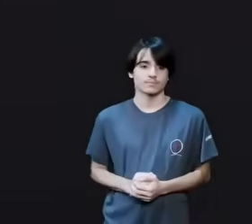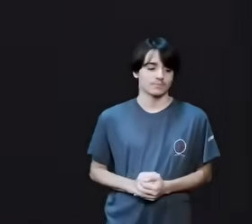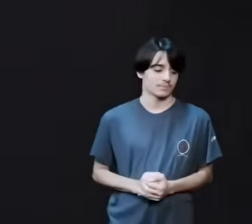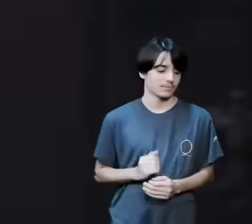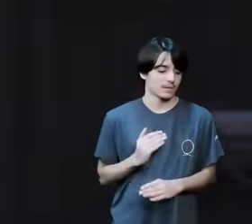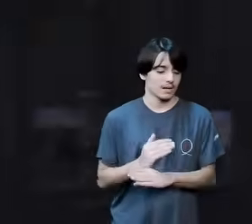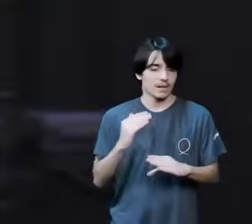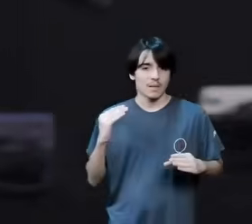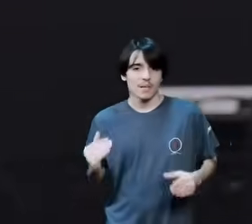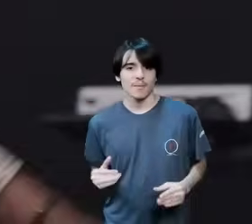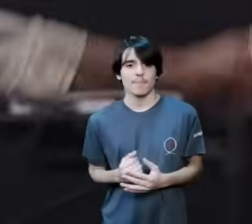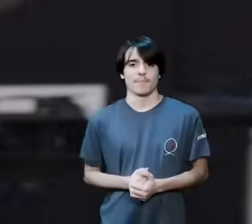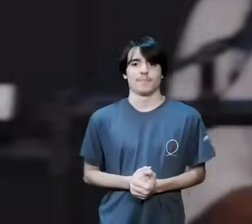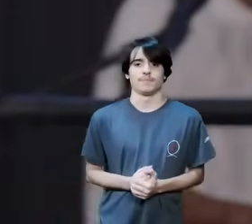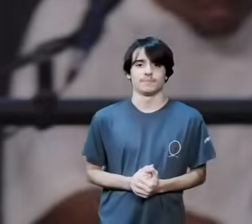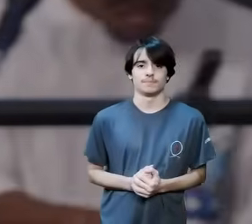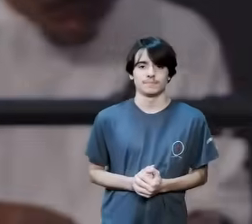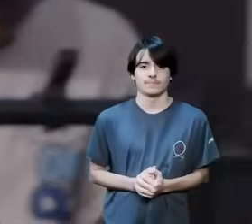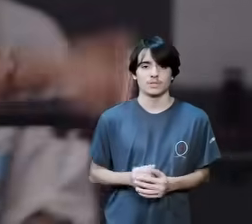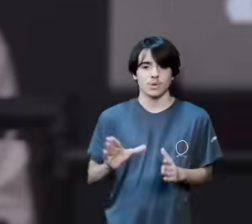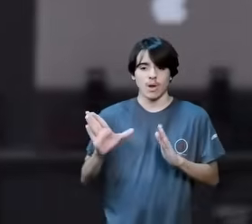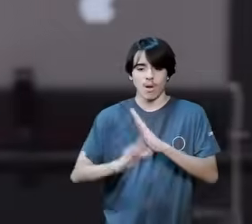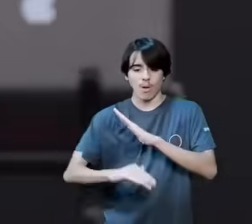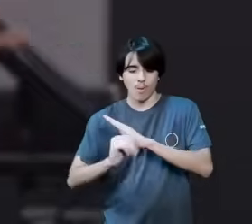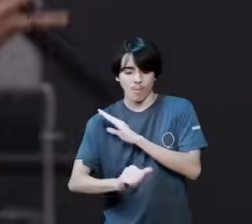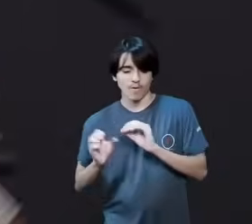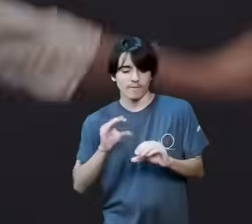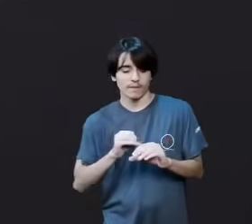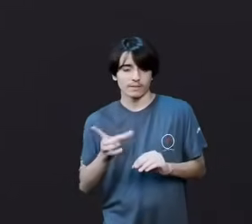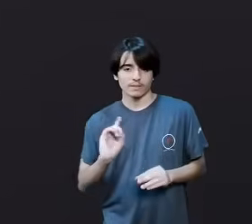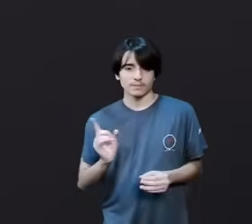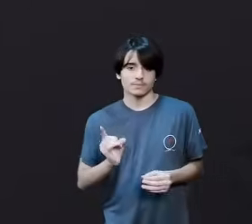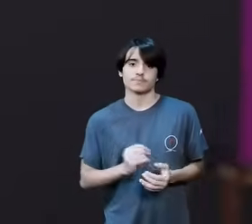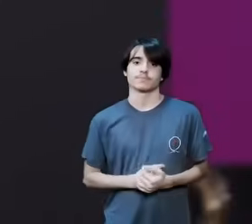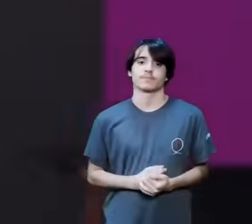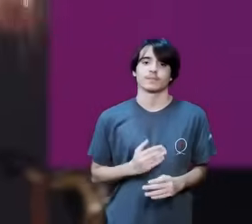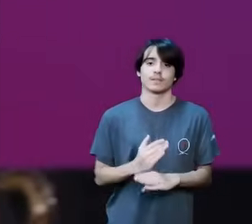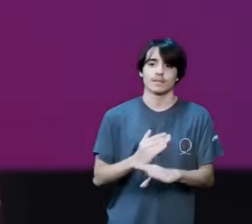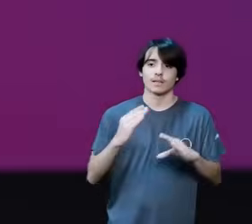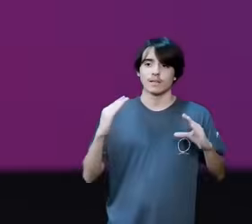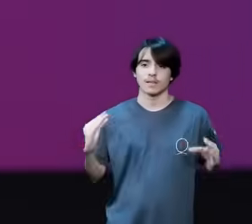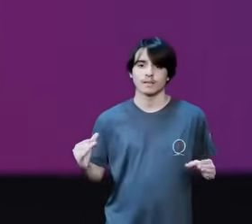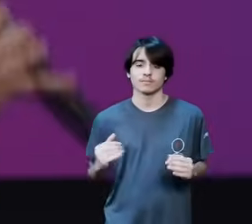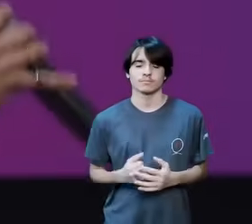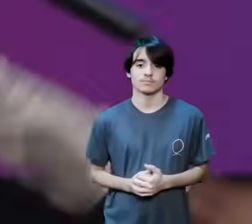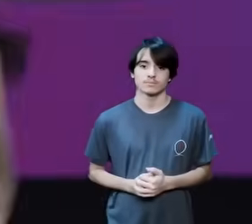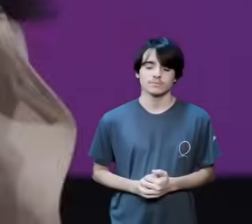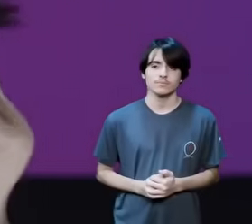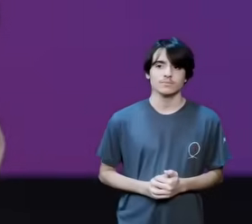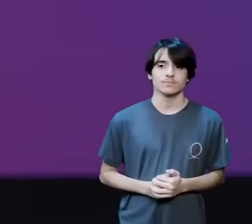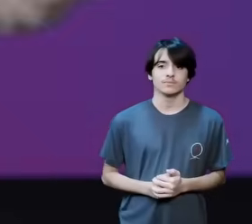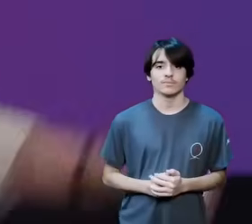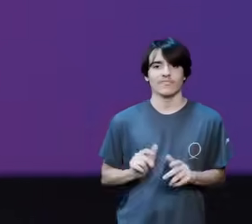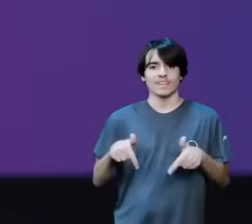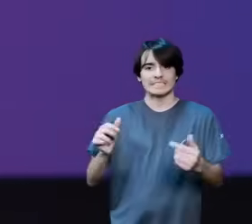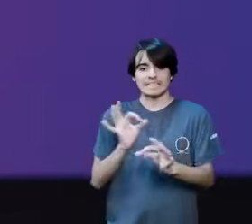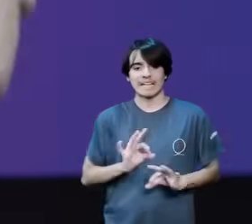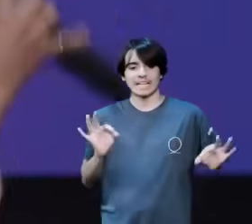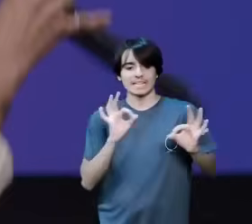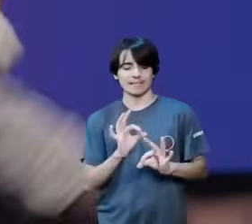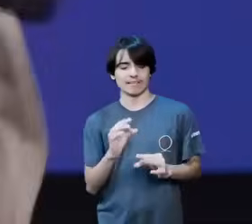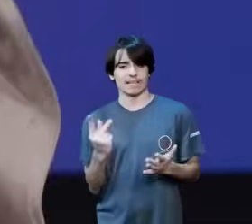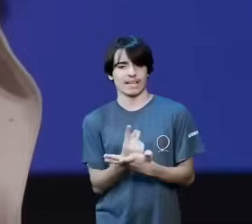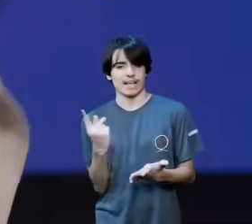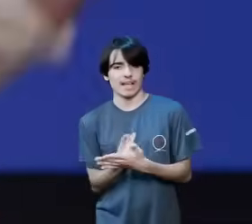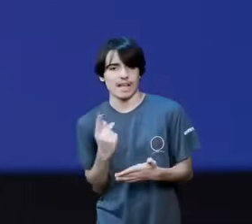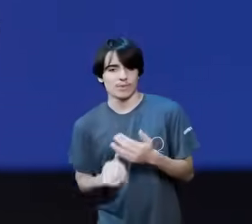não corrompe. É menino, mas não rouba oferta. É menino, mas não mete o dedo na caldeira. É menino, mas não adultera.